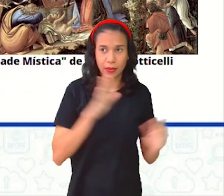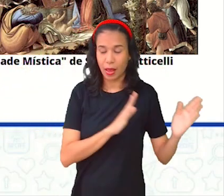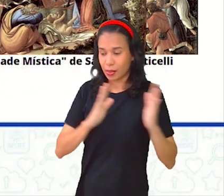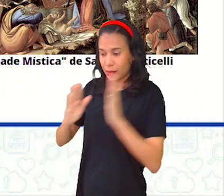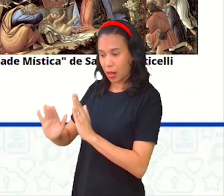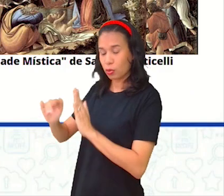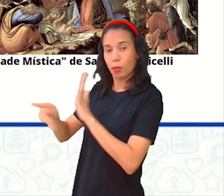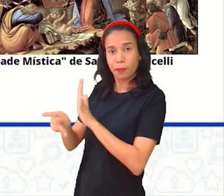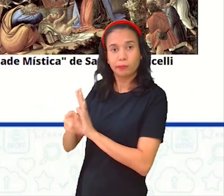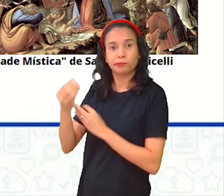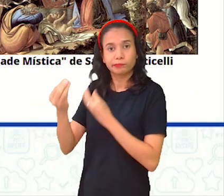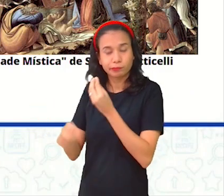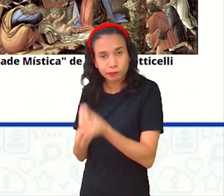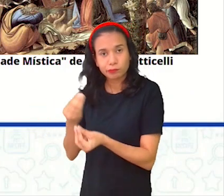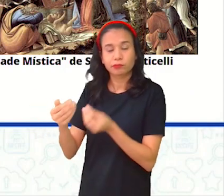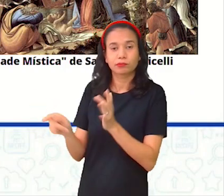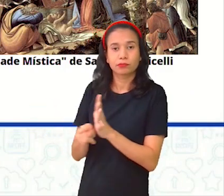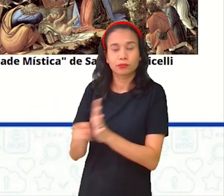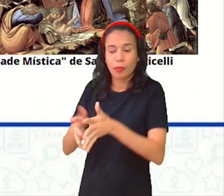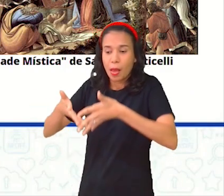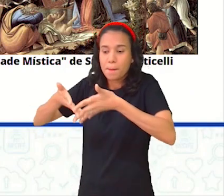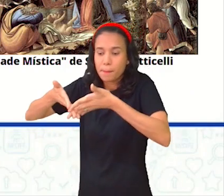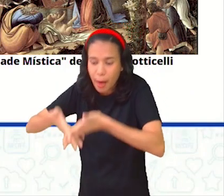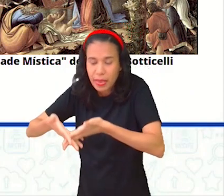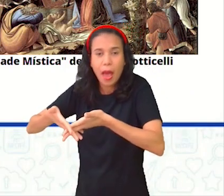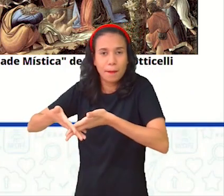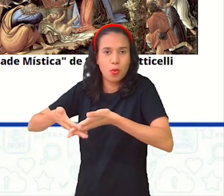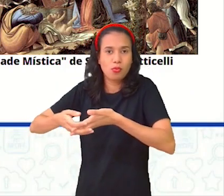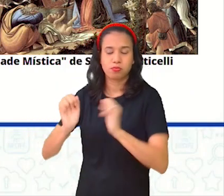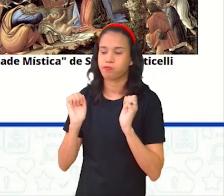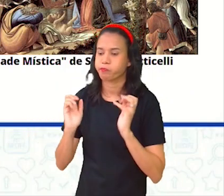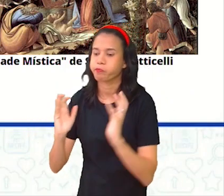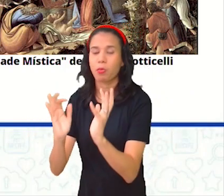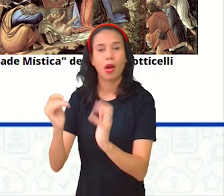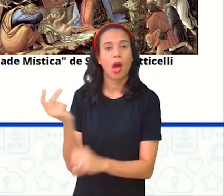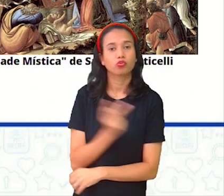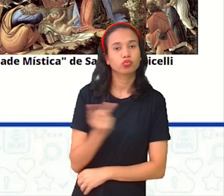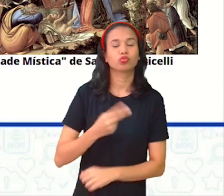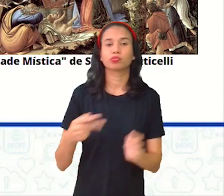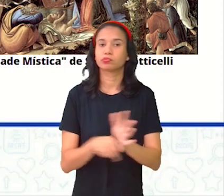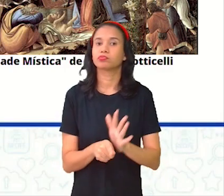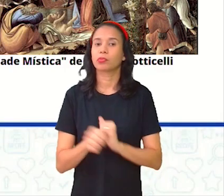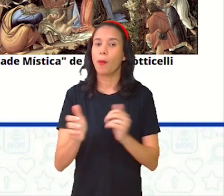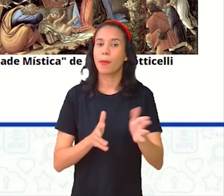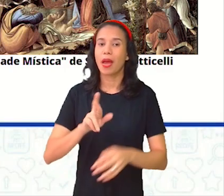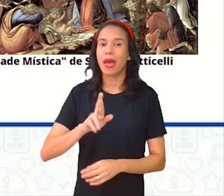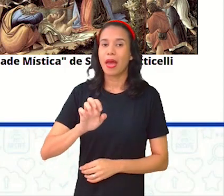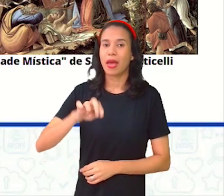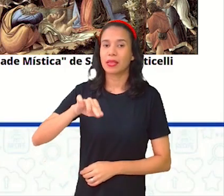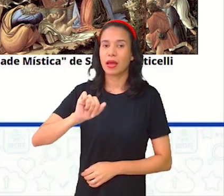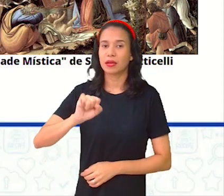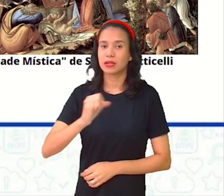uma representação de um presépio. As duas obras são do Renascimento, do início